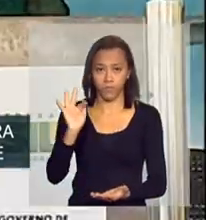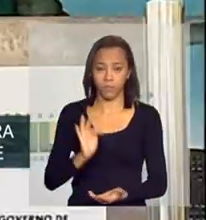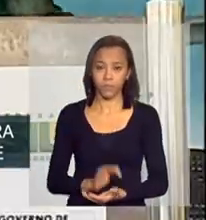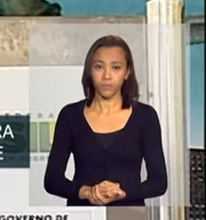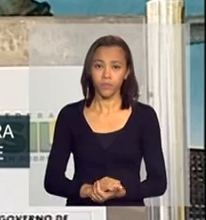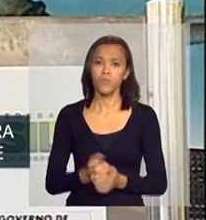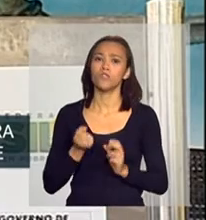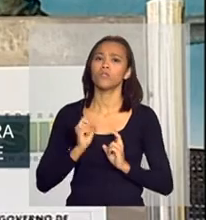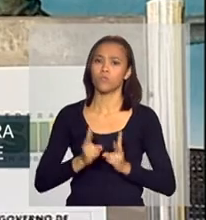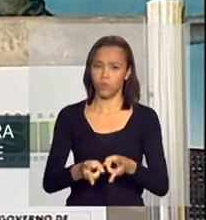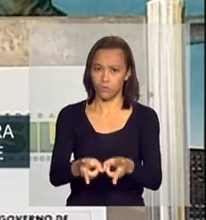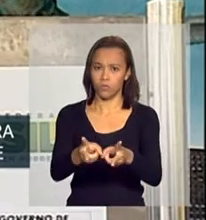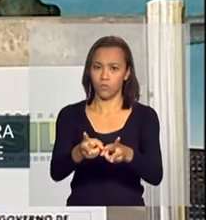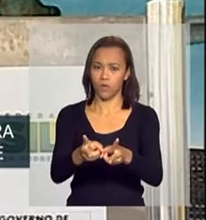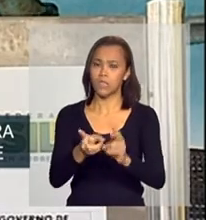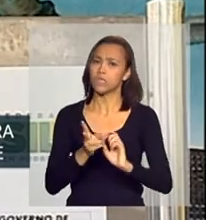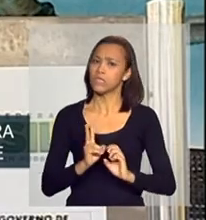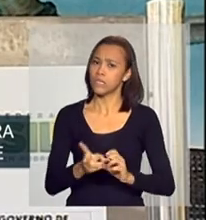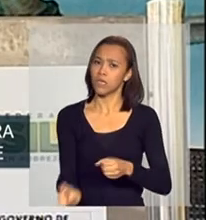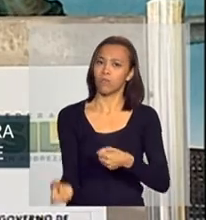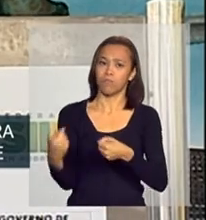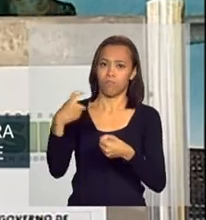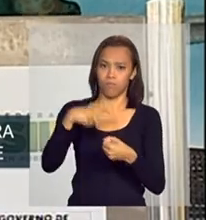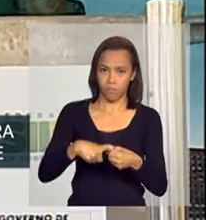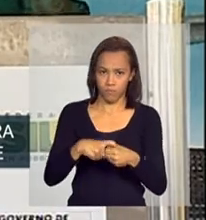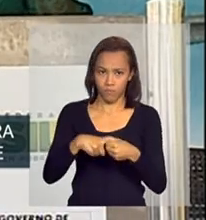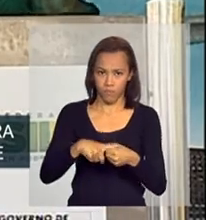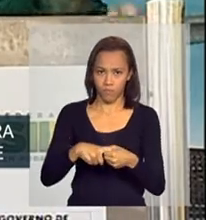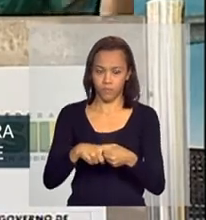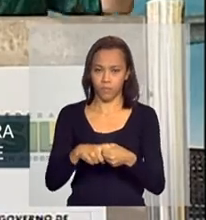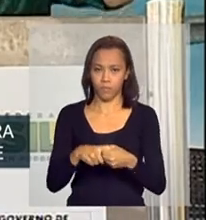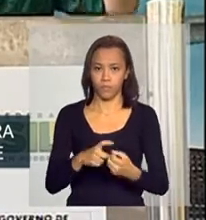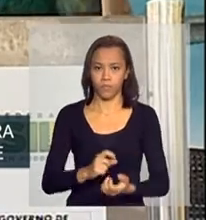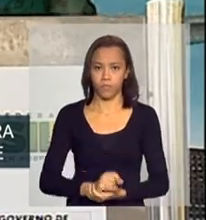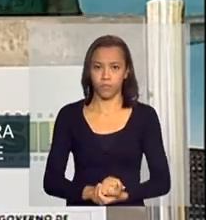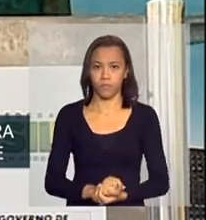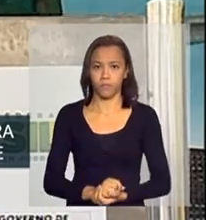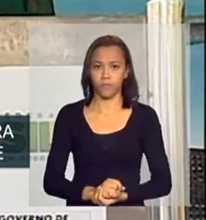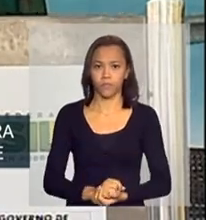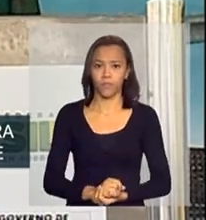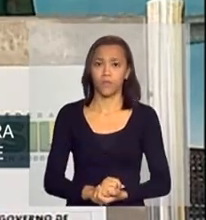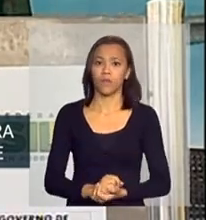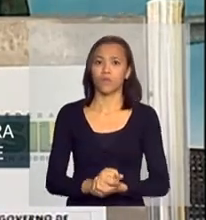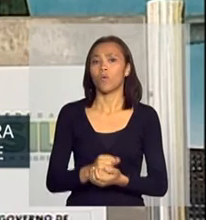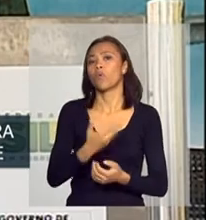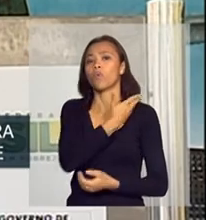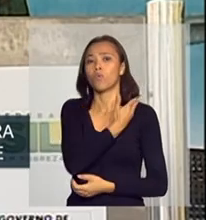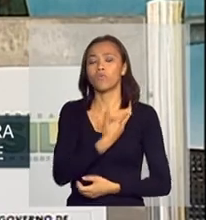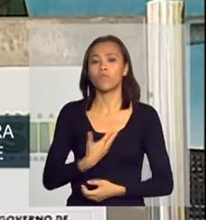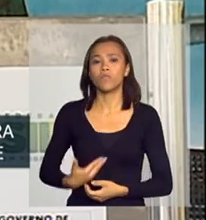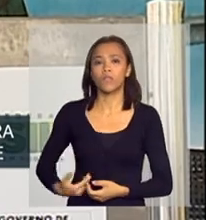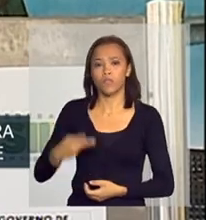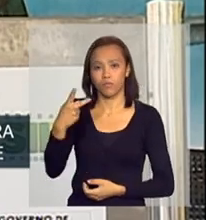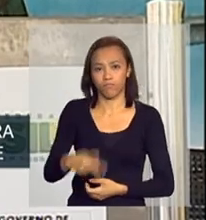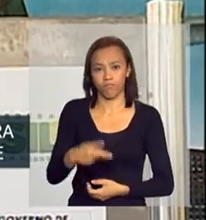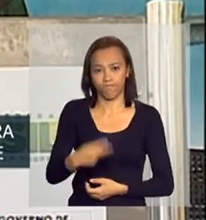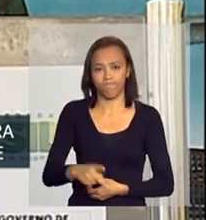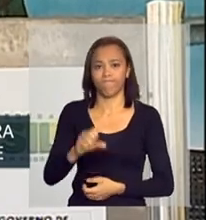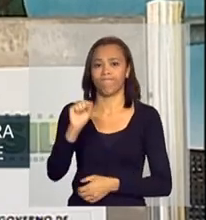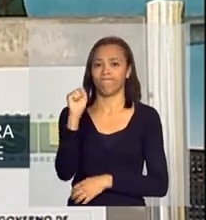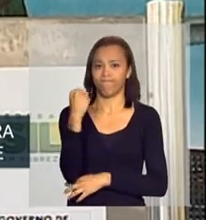de continuar parceiro com o governo do nosso querido